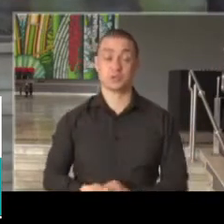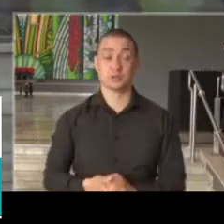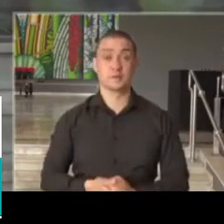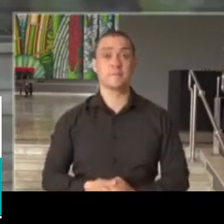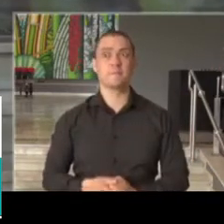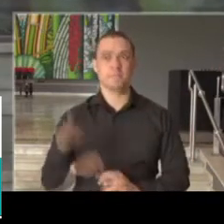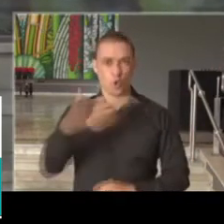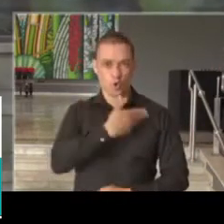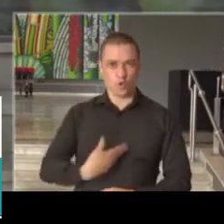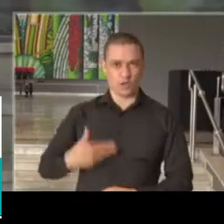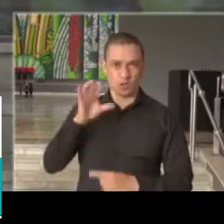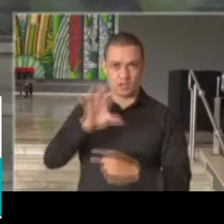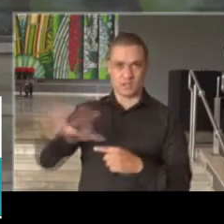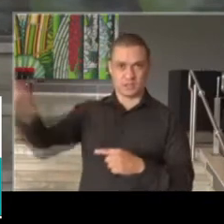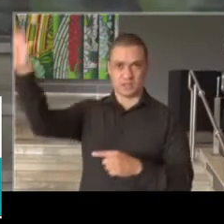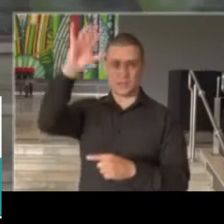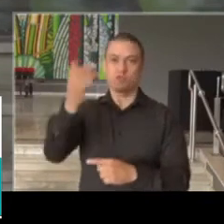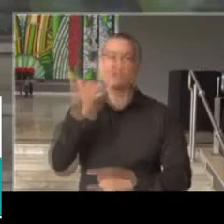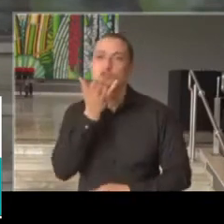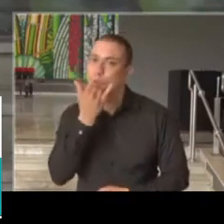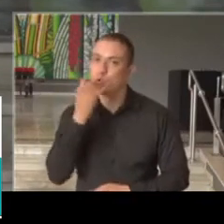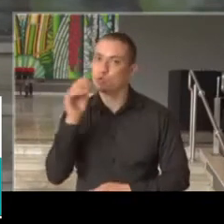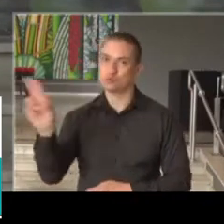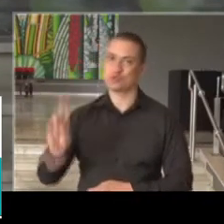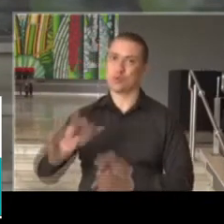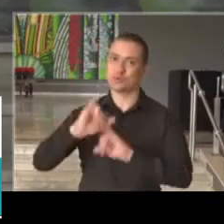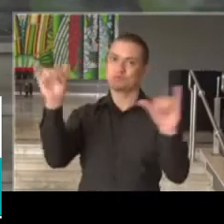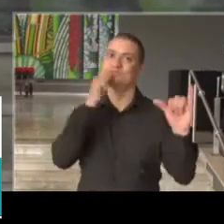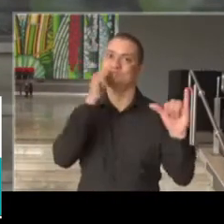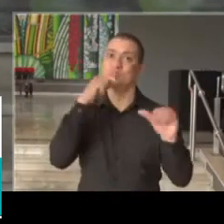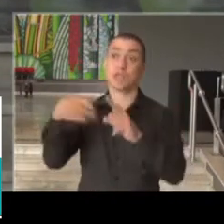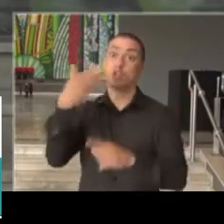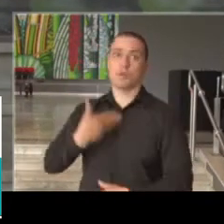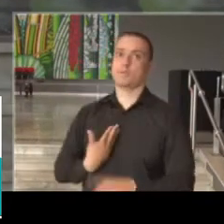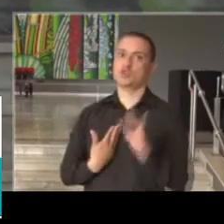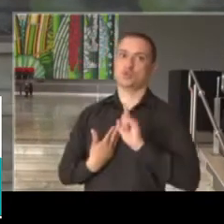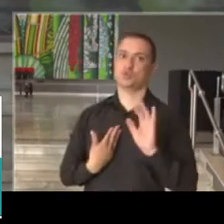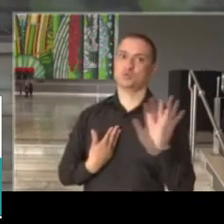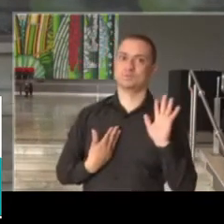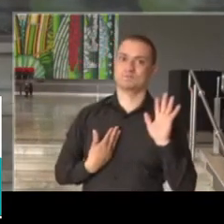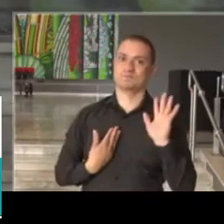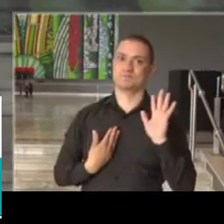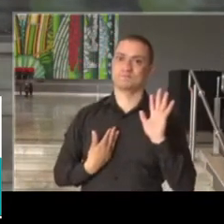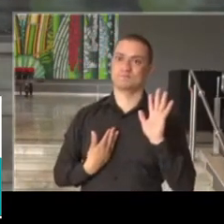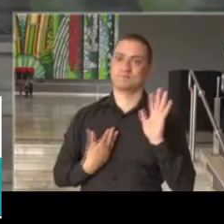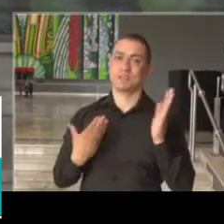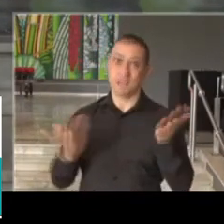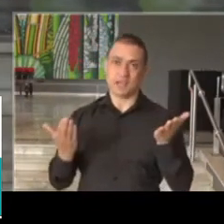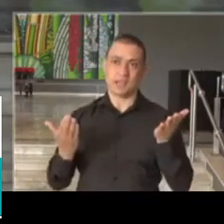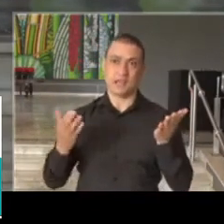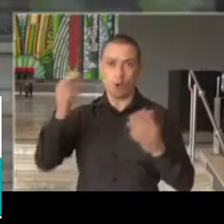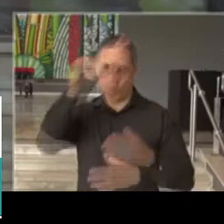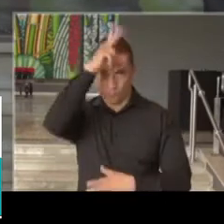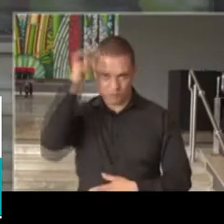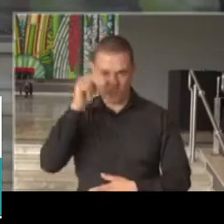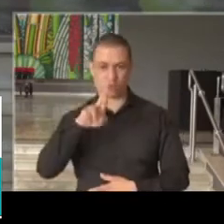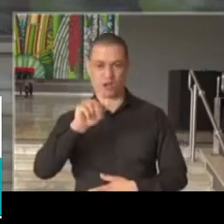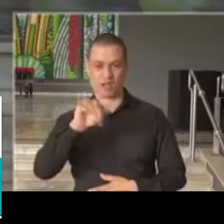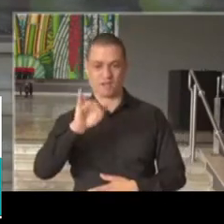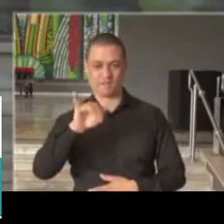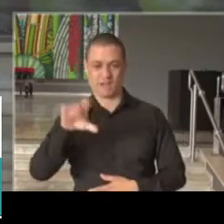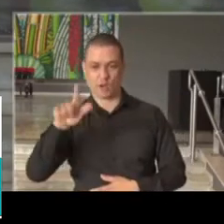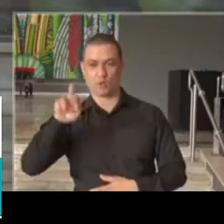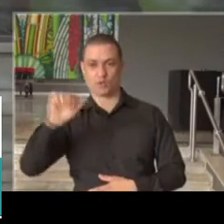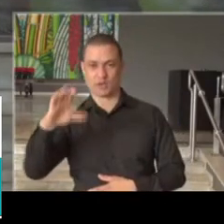aos governadores, eu vou pedir licença para não divulgar, porque eles não me pediram que divulgasse. O prefeito Greca, Rafael Greca, e